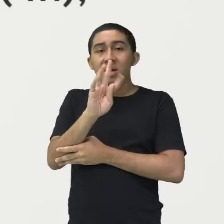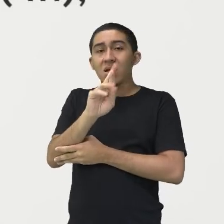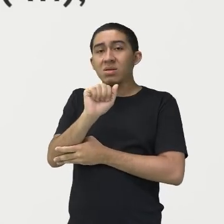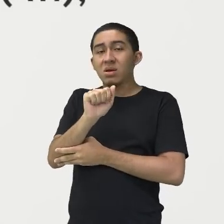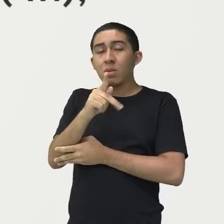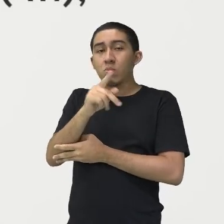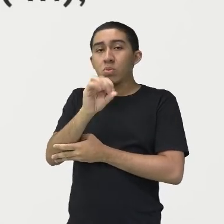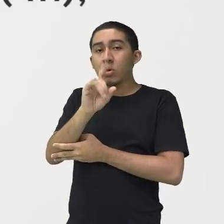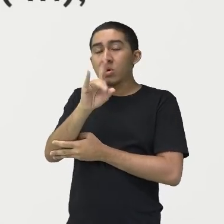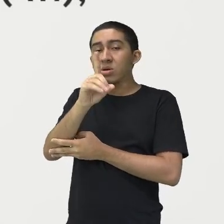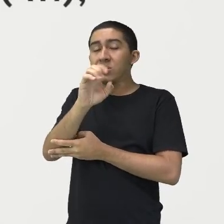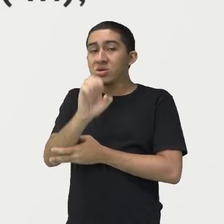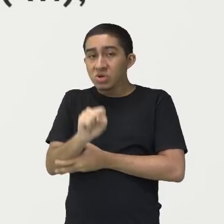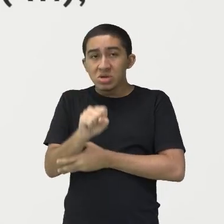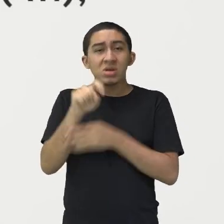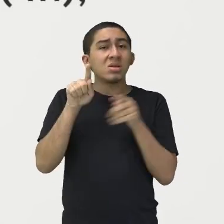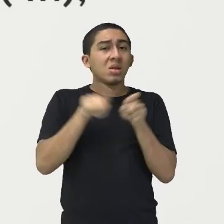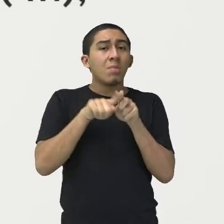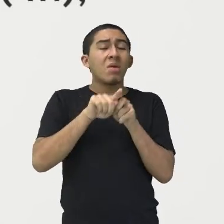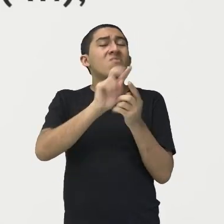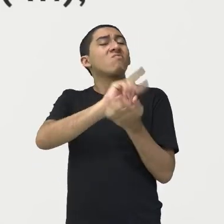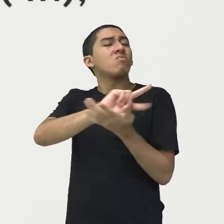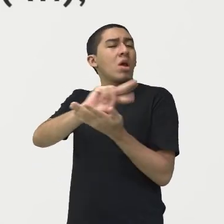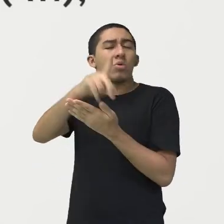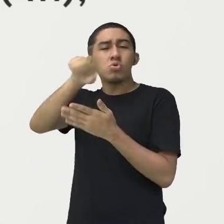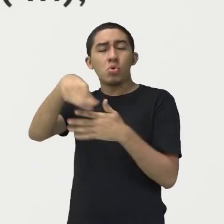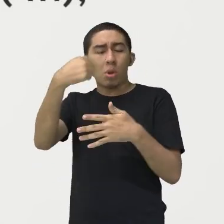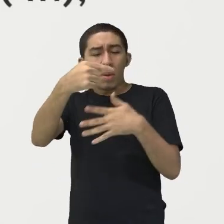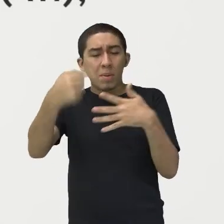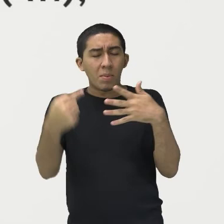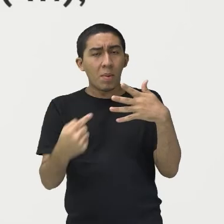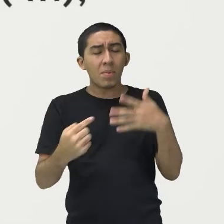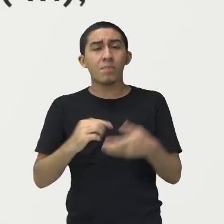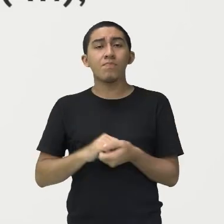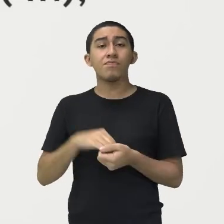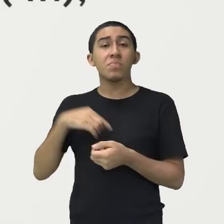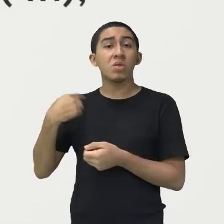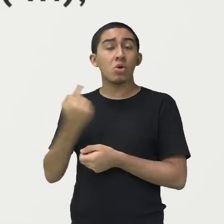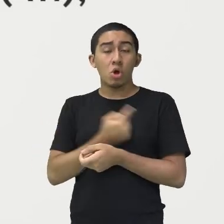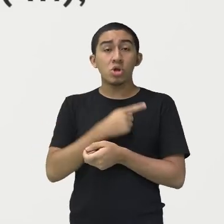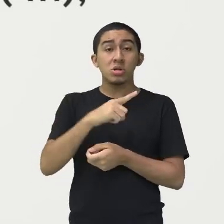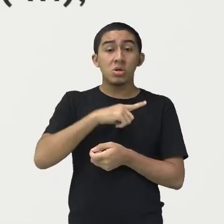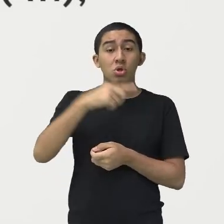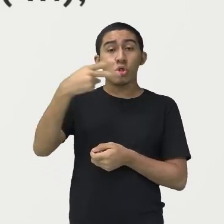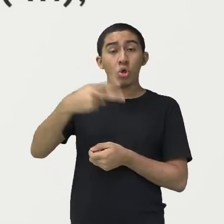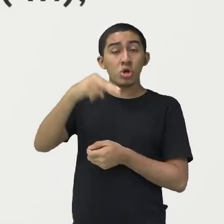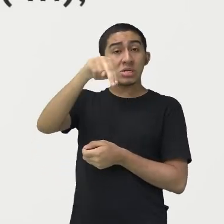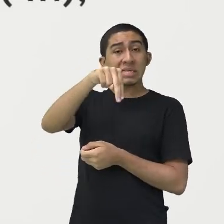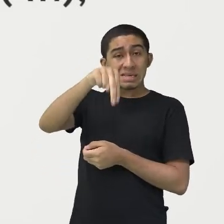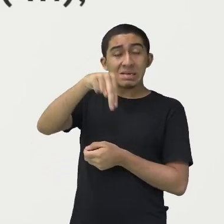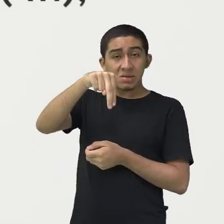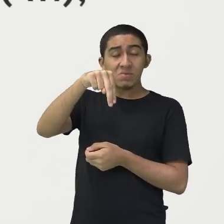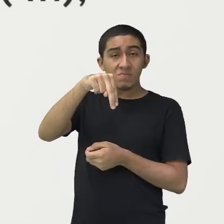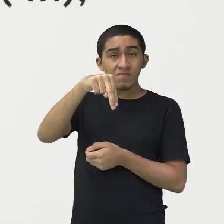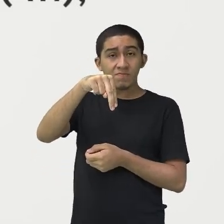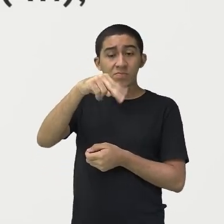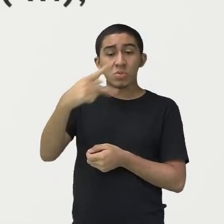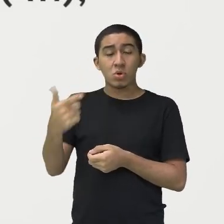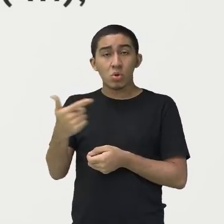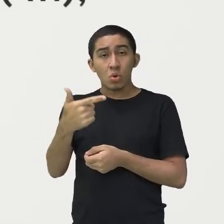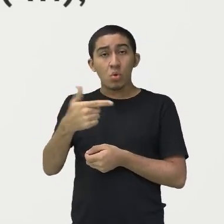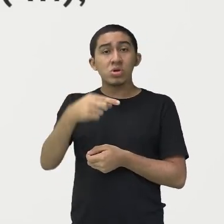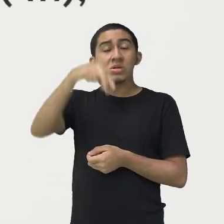outros casos de poliploidia. Nós somos indivíduos 2N, indivíduos completos, tá?